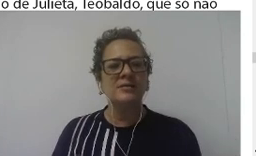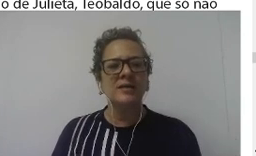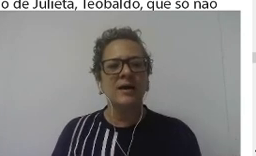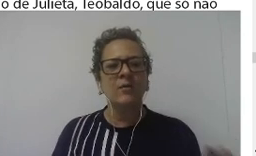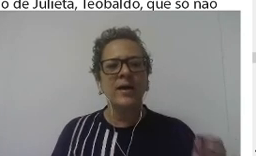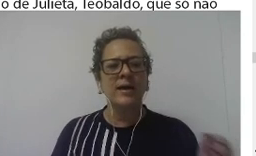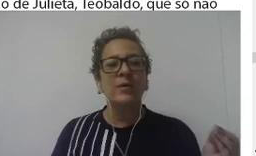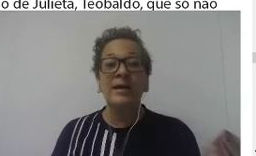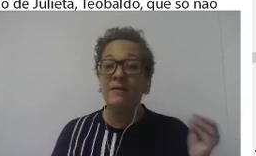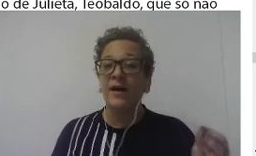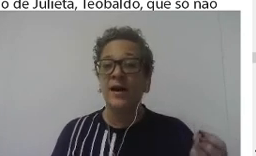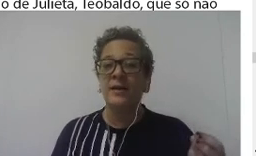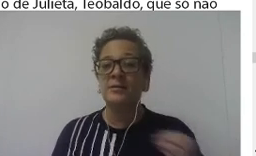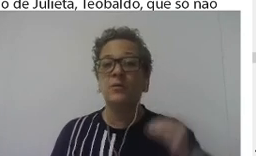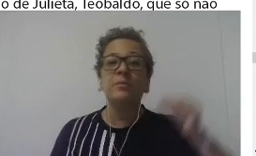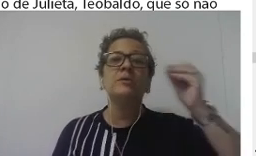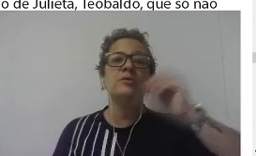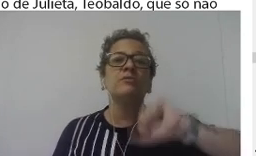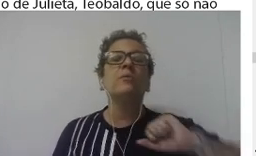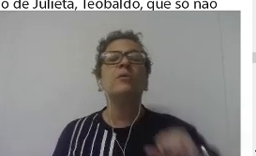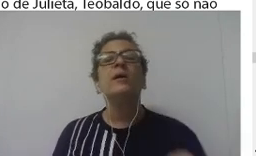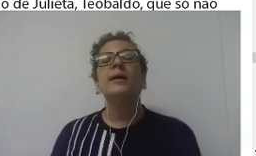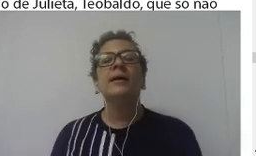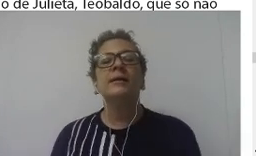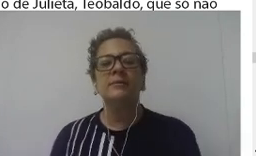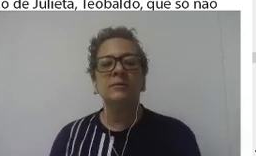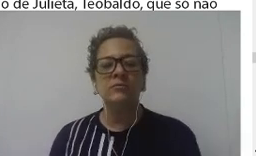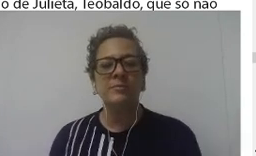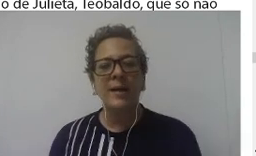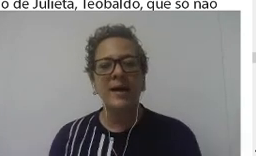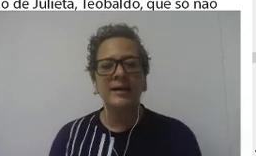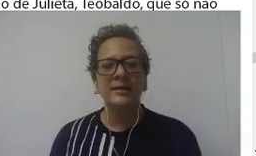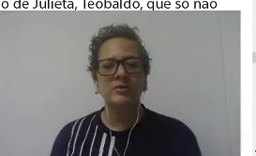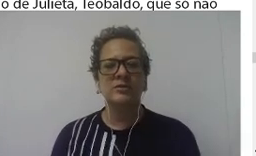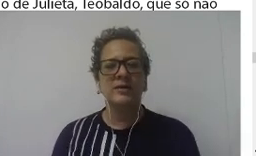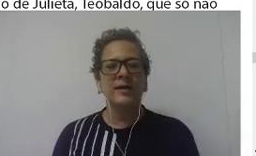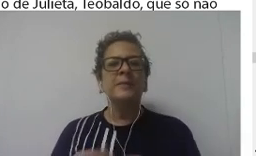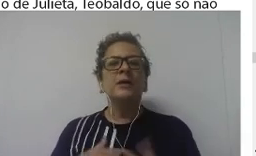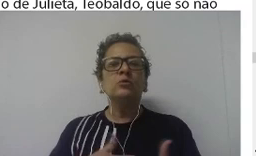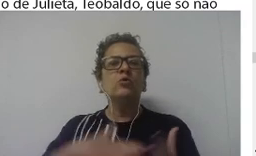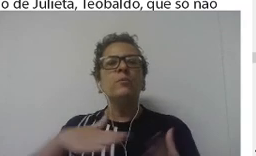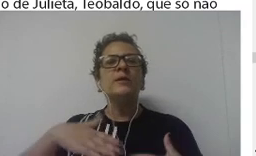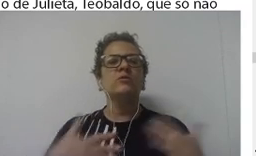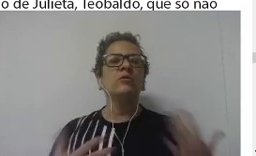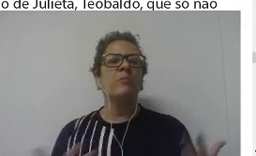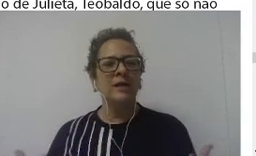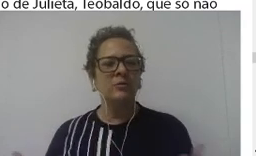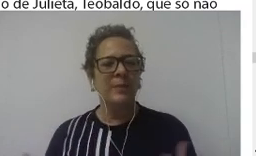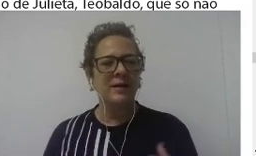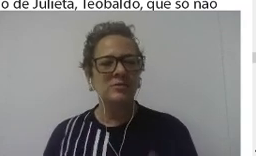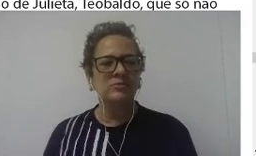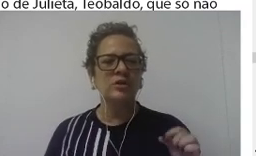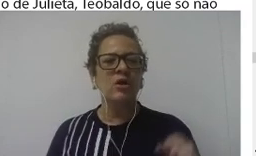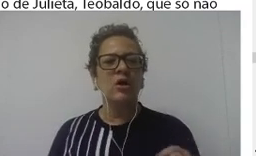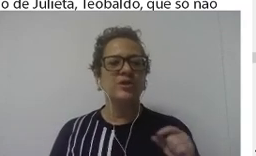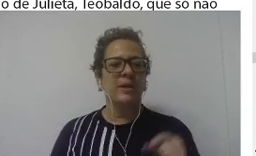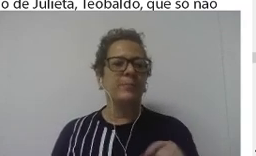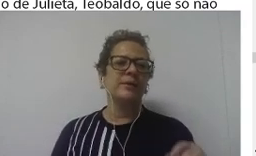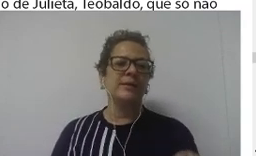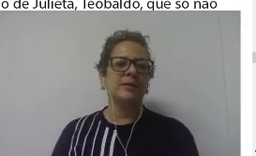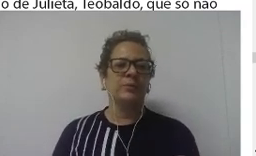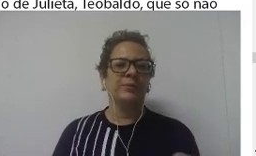do casal eram rivais e não permitiam amor entre os parentes, né? Tudo começou em um baile no palácio de